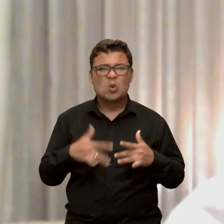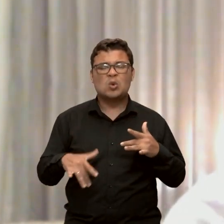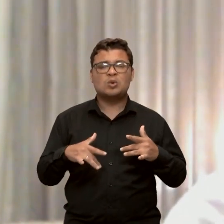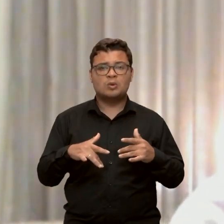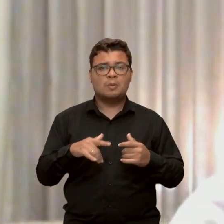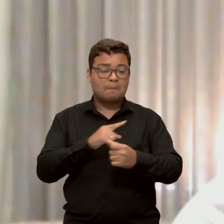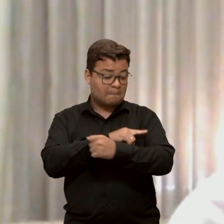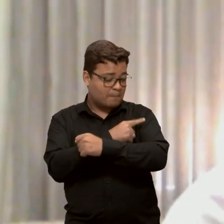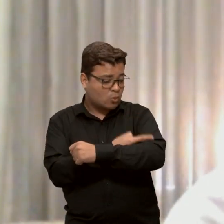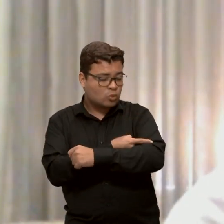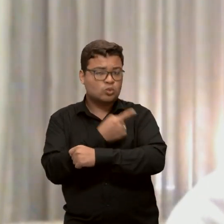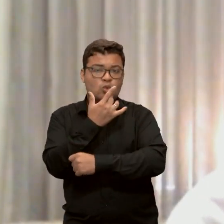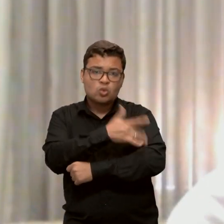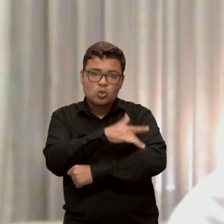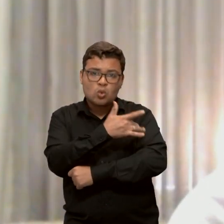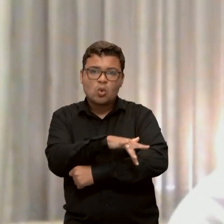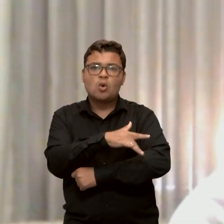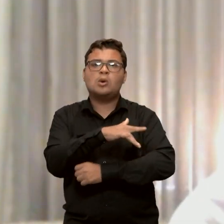pode ter.